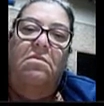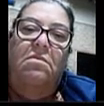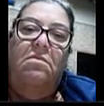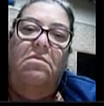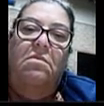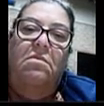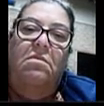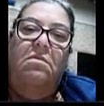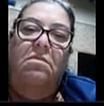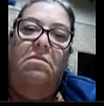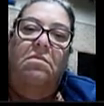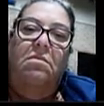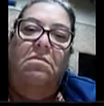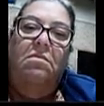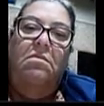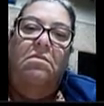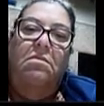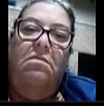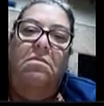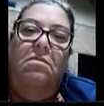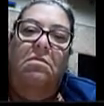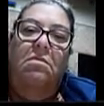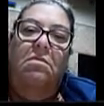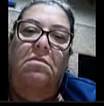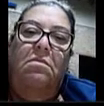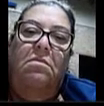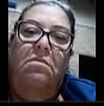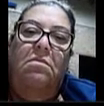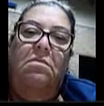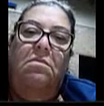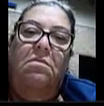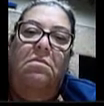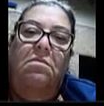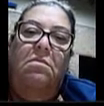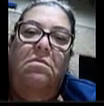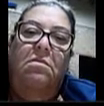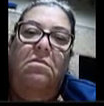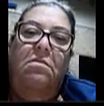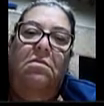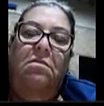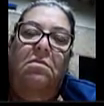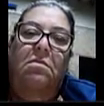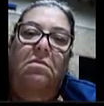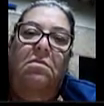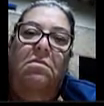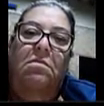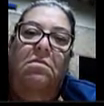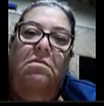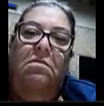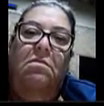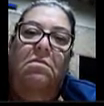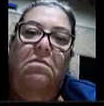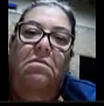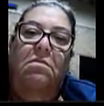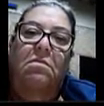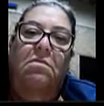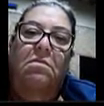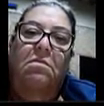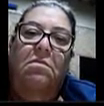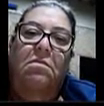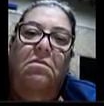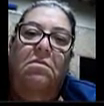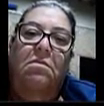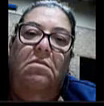ela acaba sendo mais afetada pela dificuldade até do que outros transtornos. E aí, trabalhar talvez esses